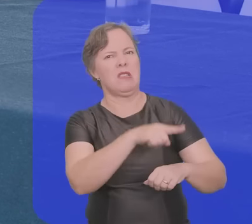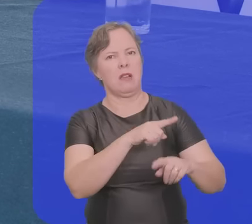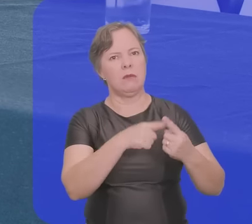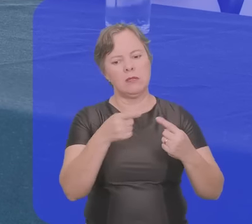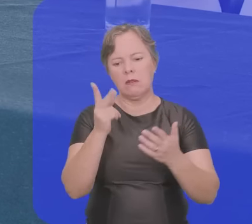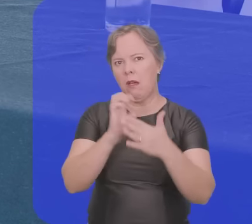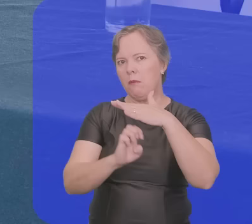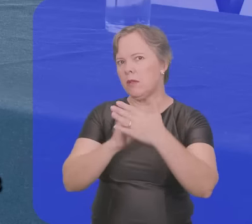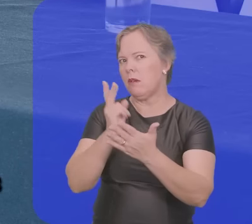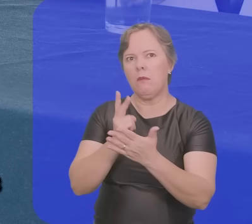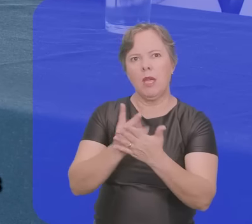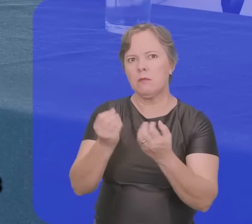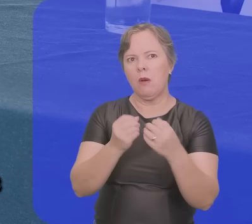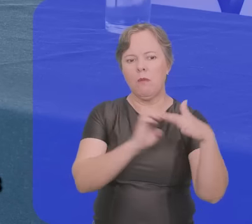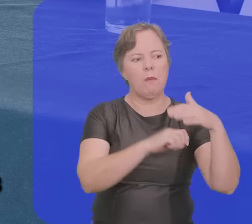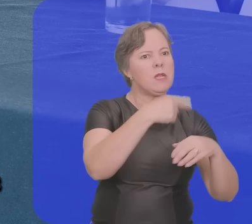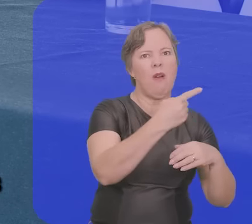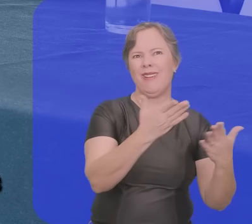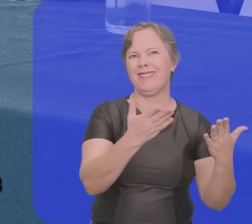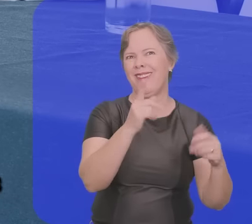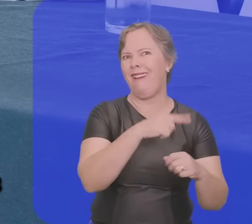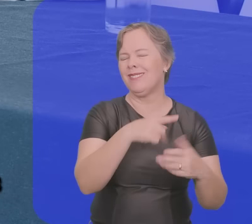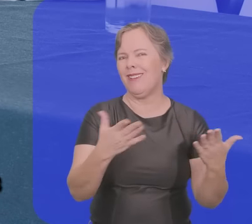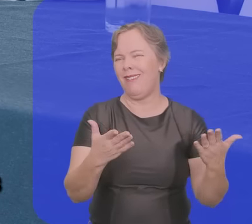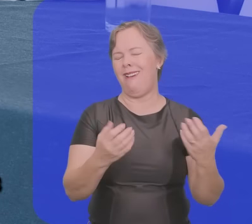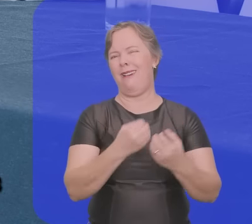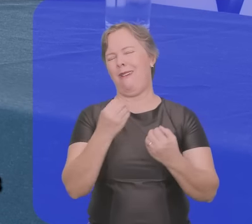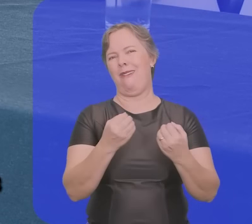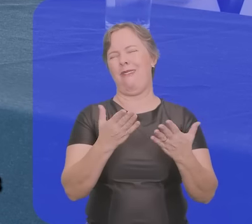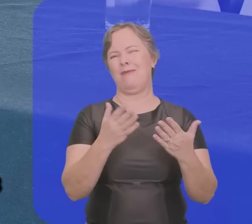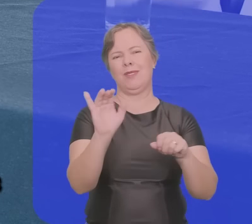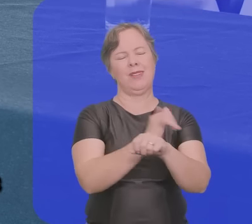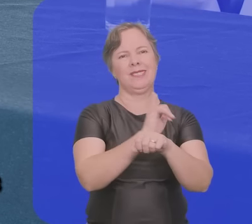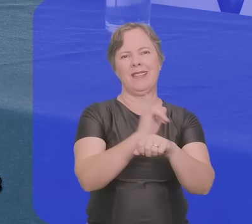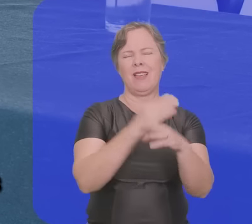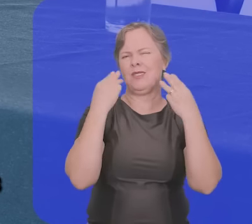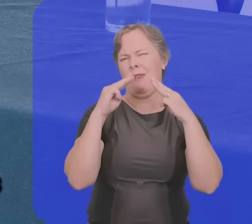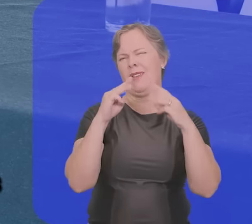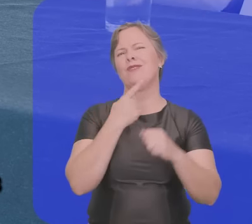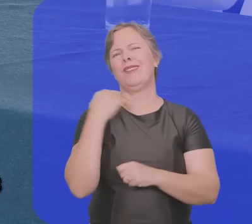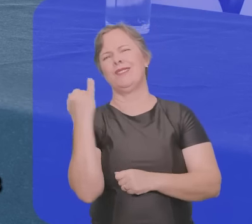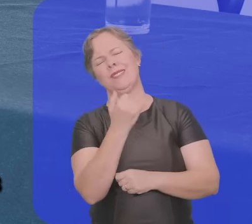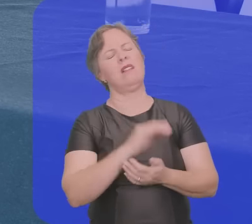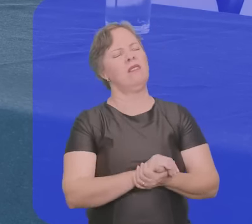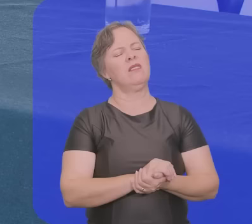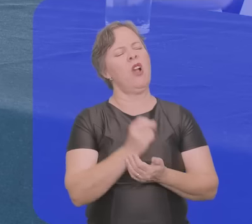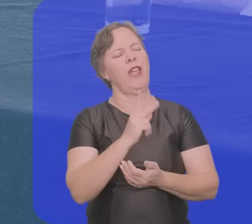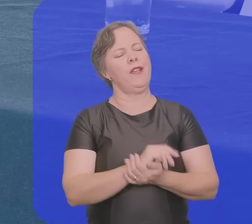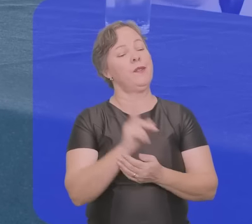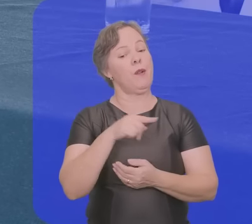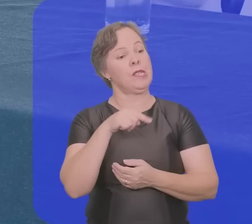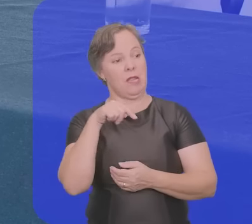preocupar, ou seja, uma estratégia bem agressiva de marketing. E eu deu vontade de falar, beleza, cancela aqui com vocês